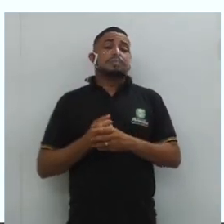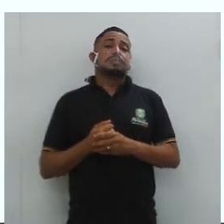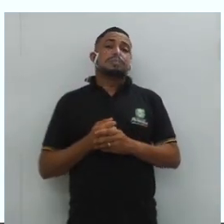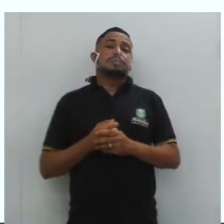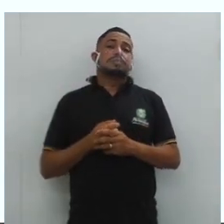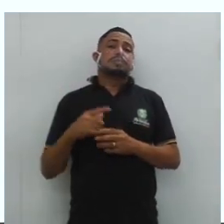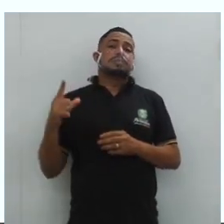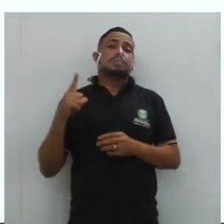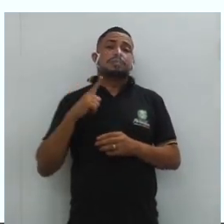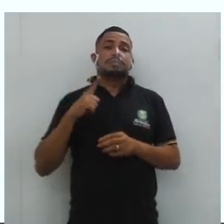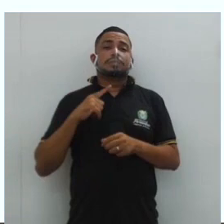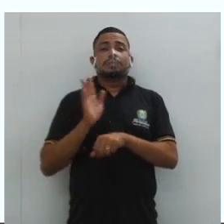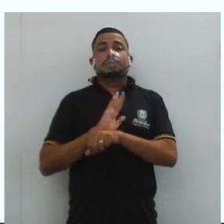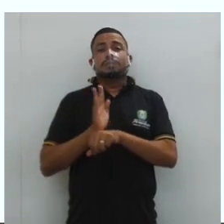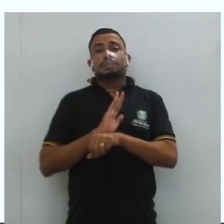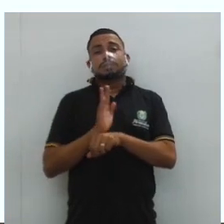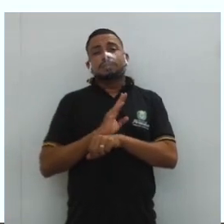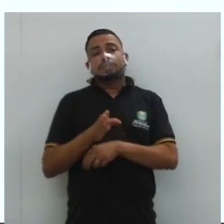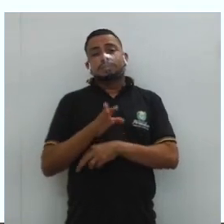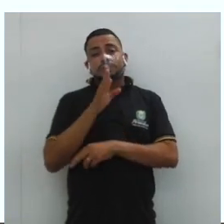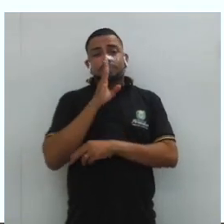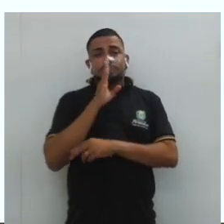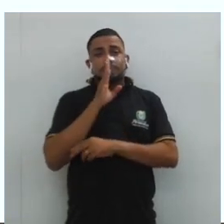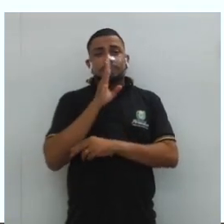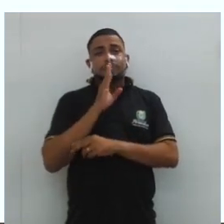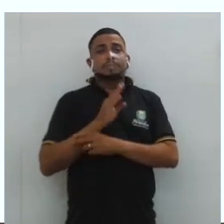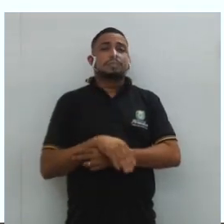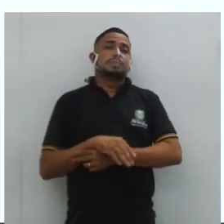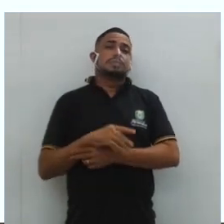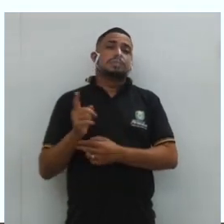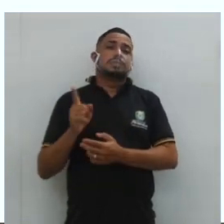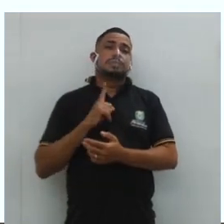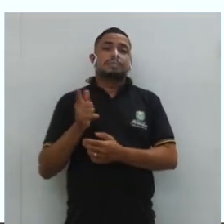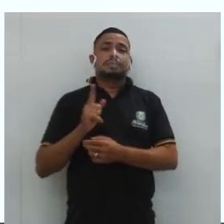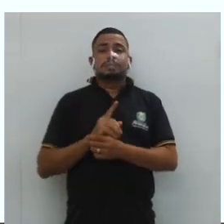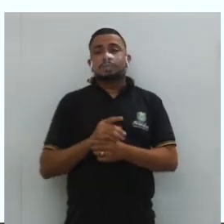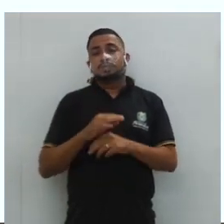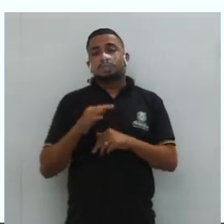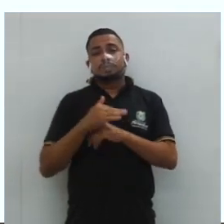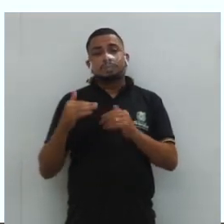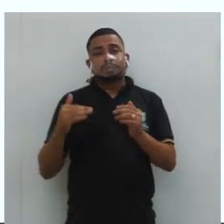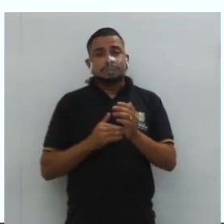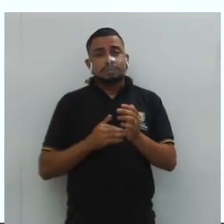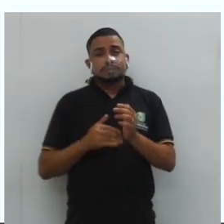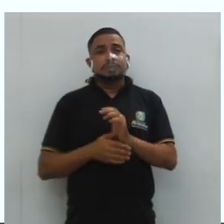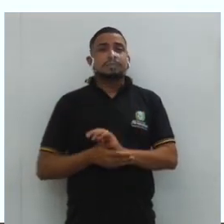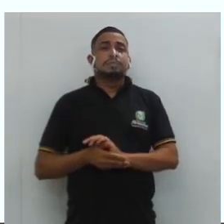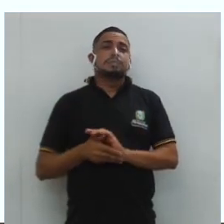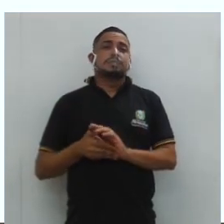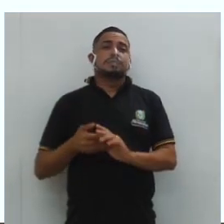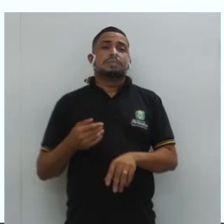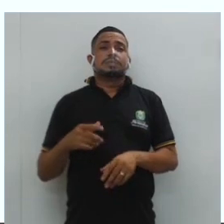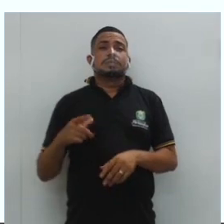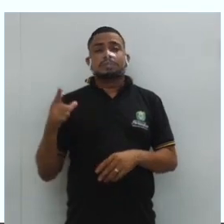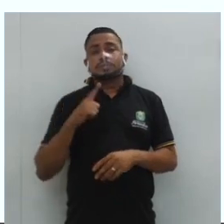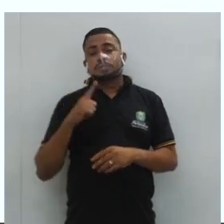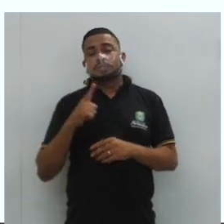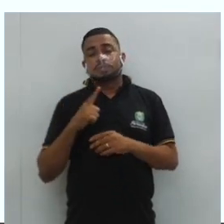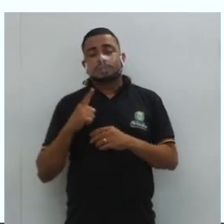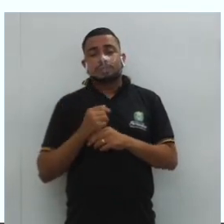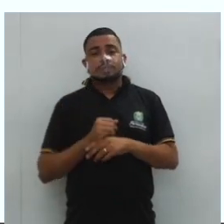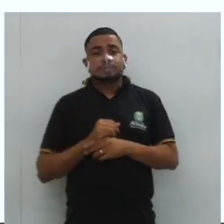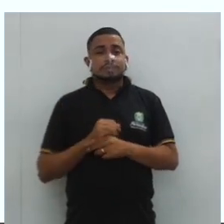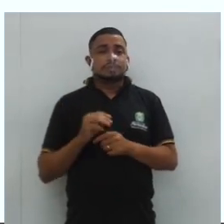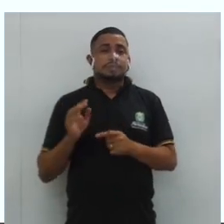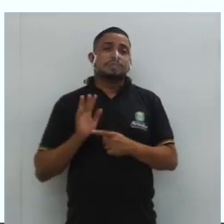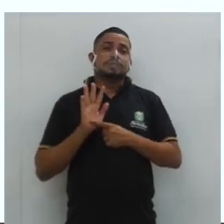assim, por mais que o cinema fosse mudo, ele não ficava em silêncio total. Né?